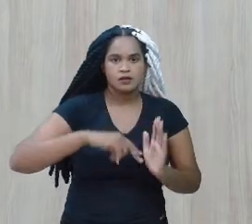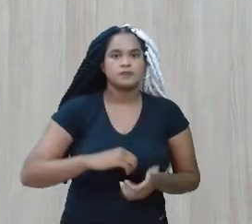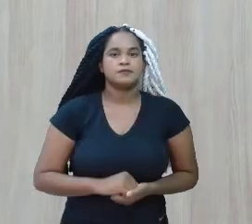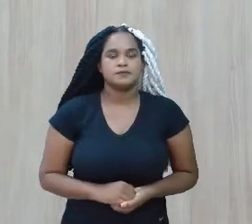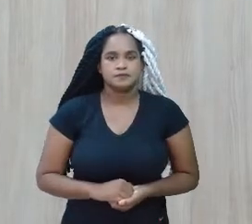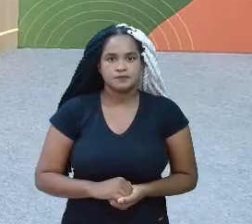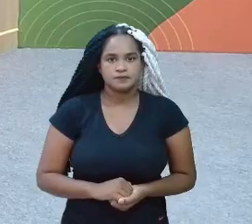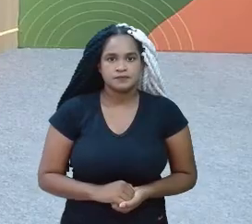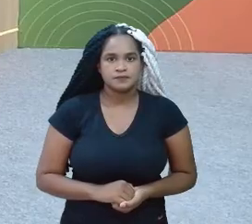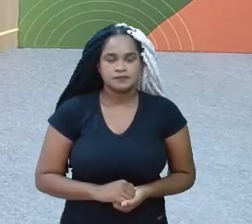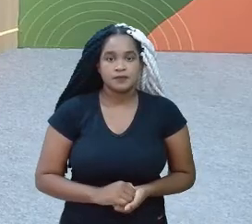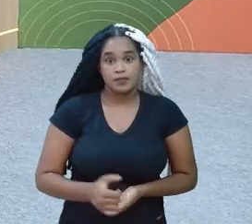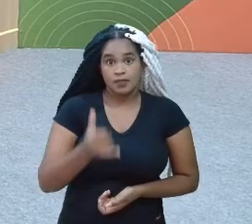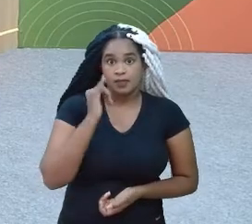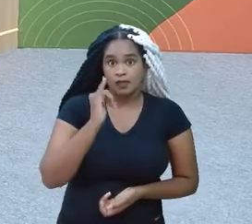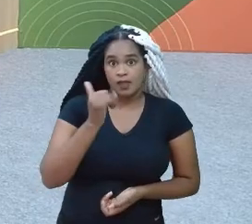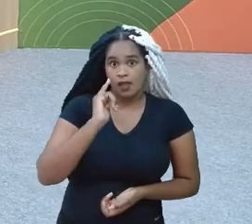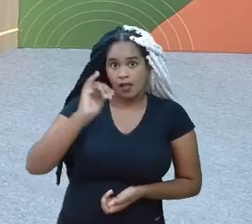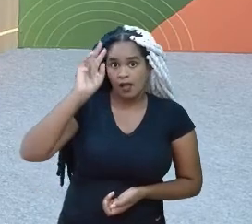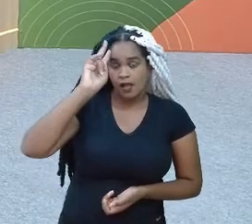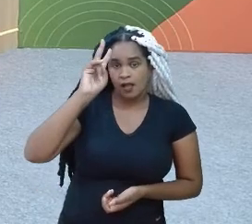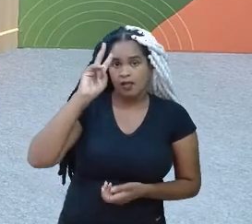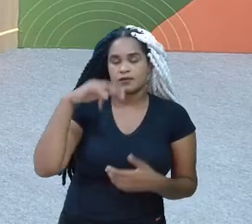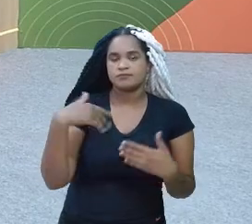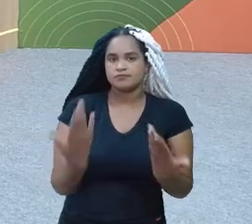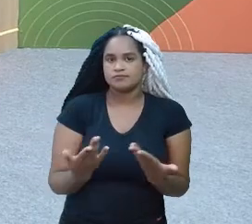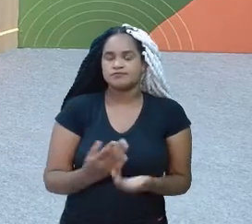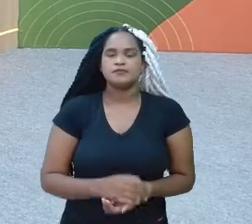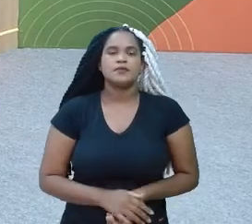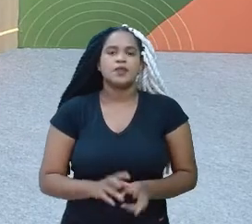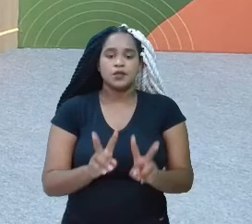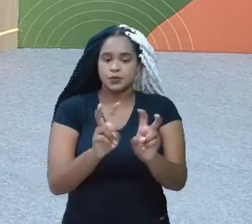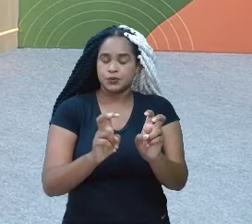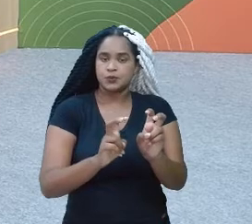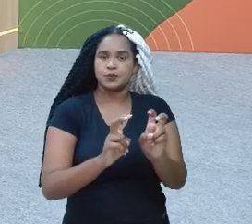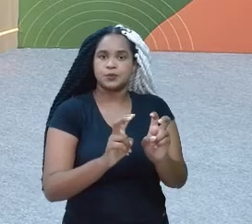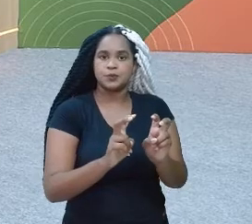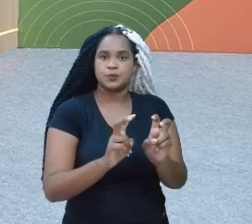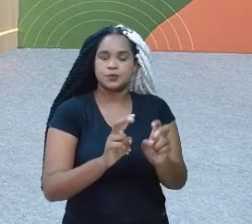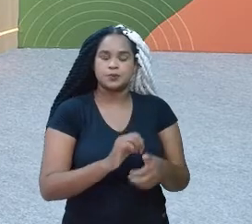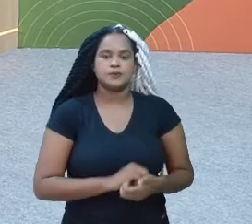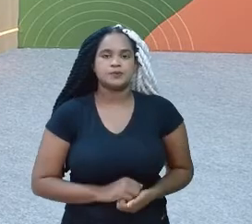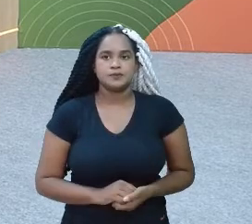uma narrativa, estamos lendo sobre história, sobre